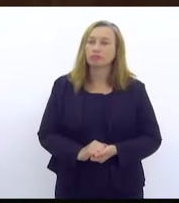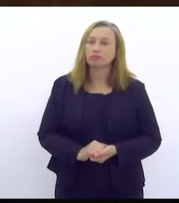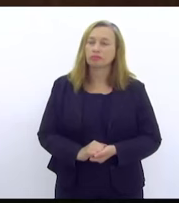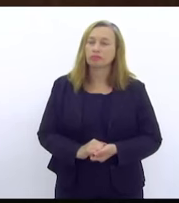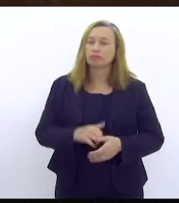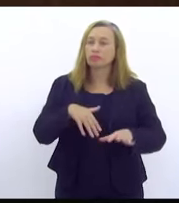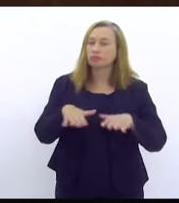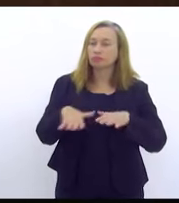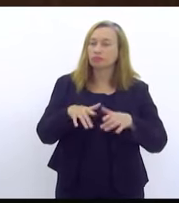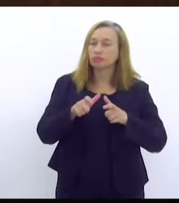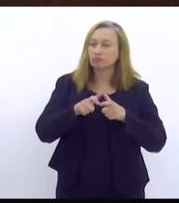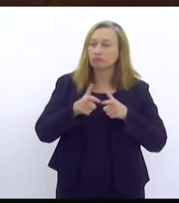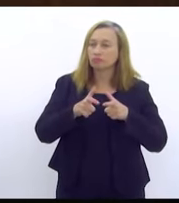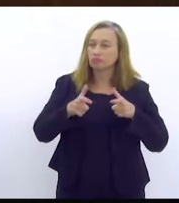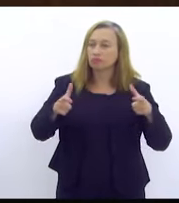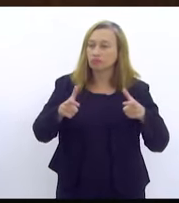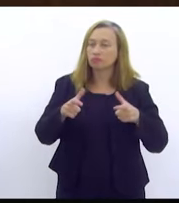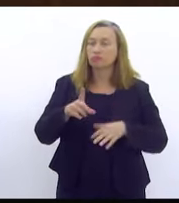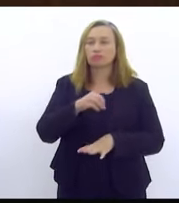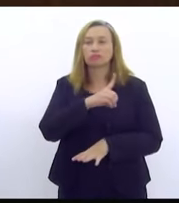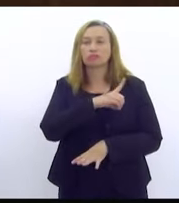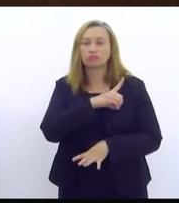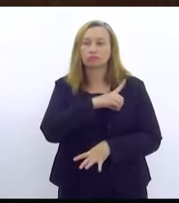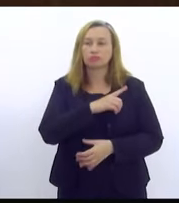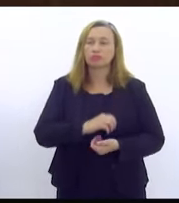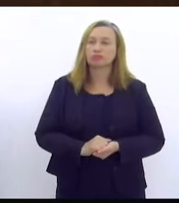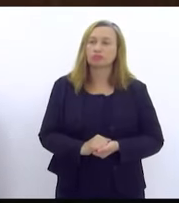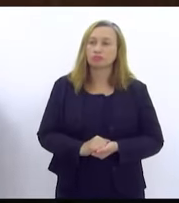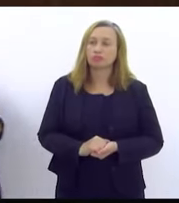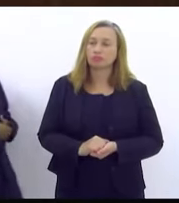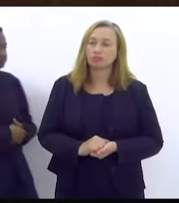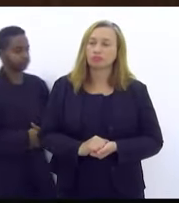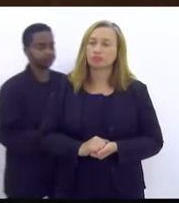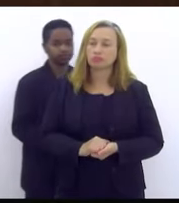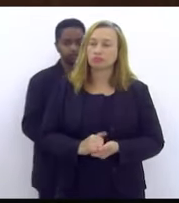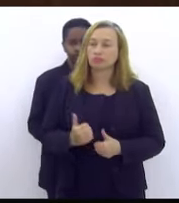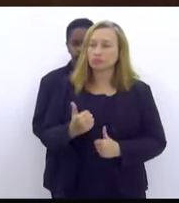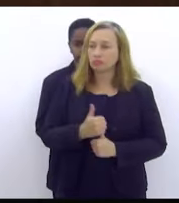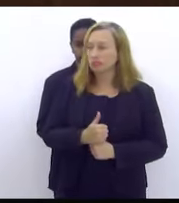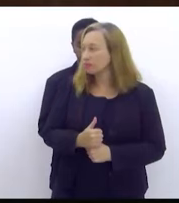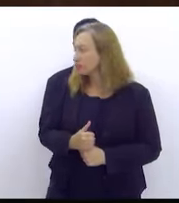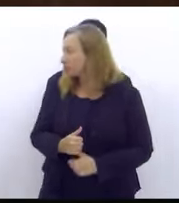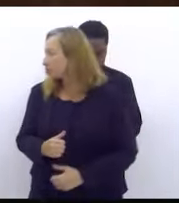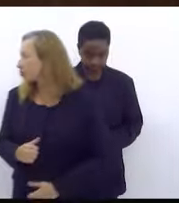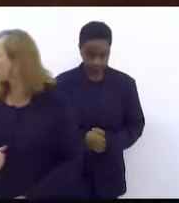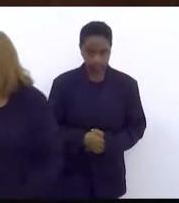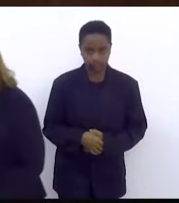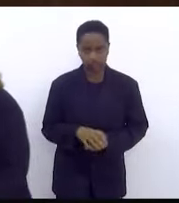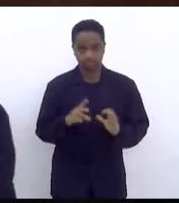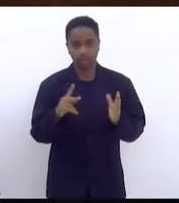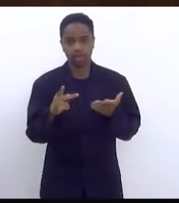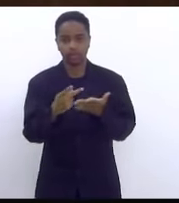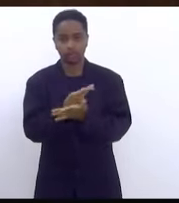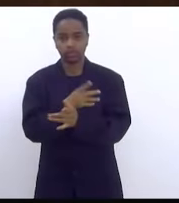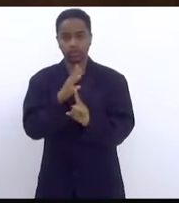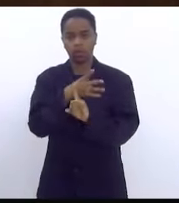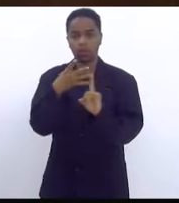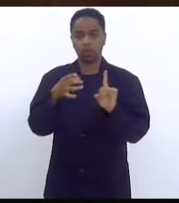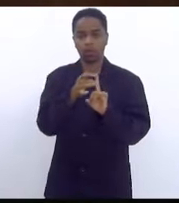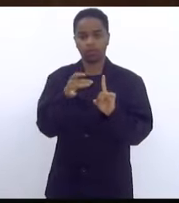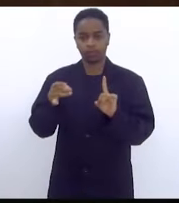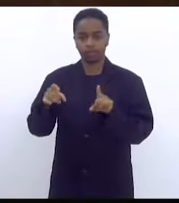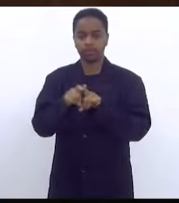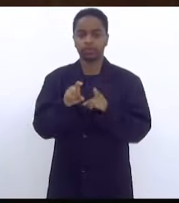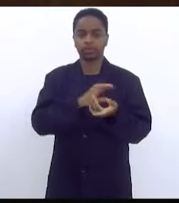ao movimento gigantesco da delegacia, incluindo casos não só de homofobia, como de discriminação